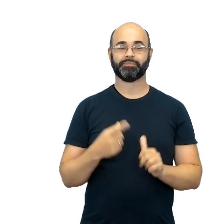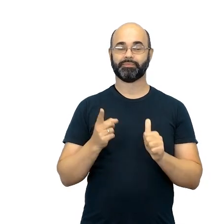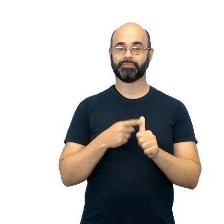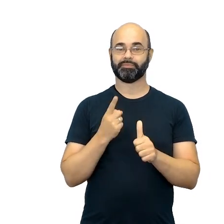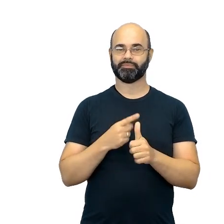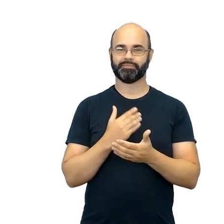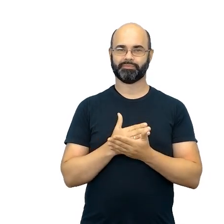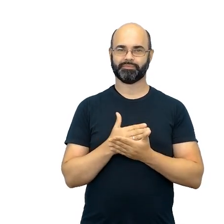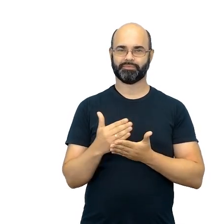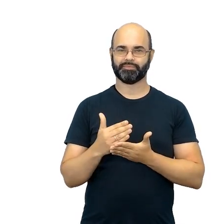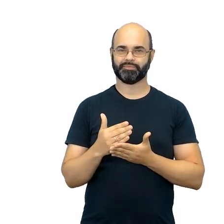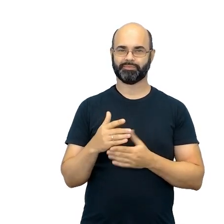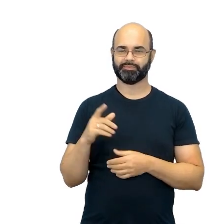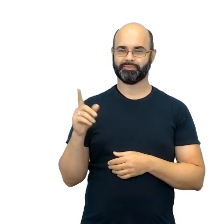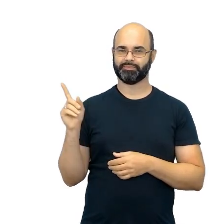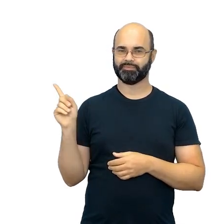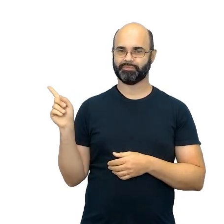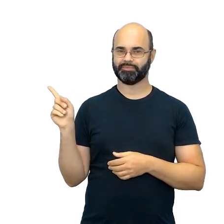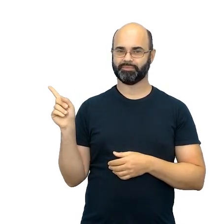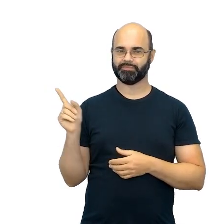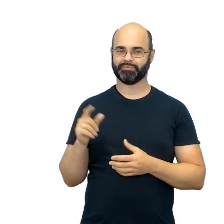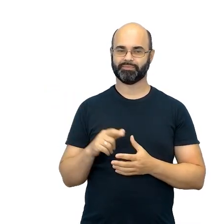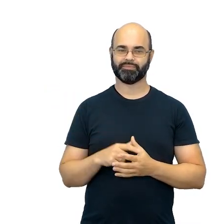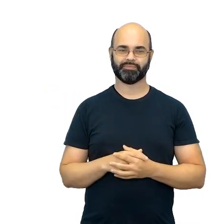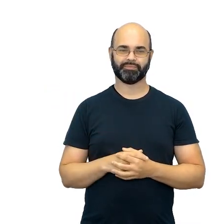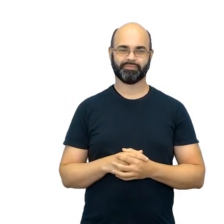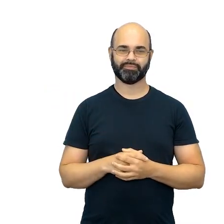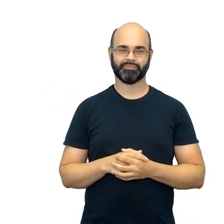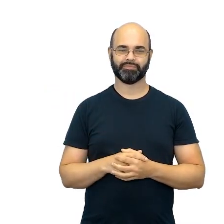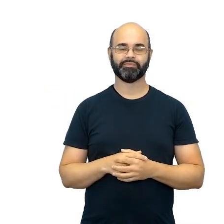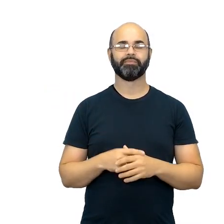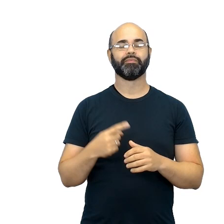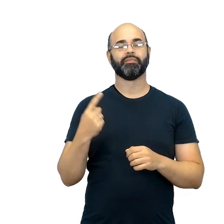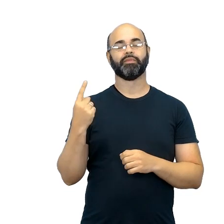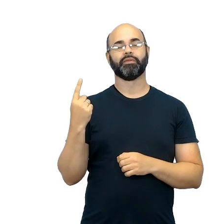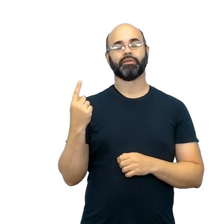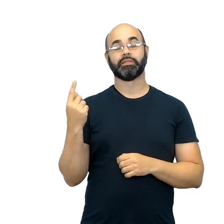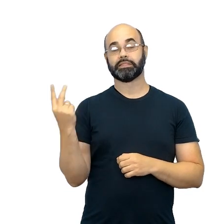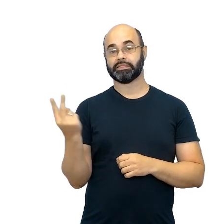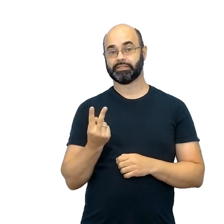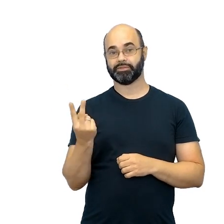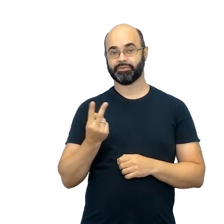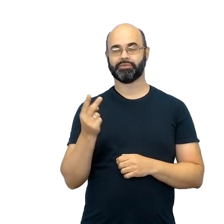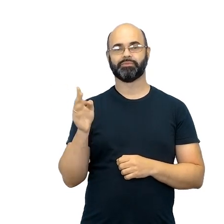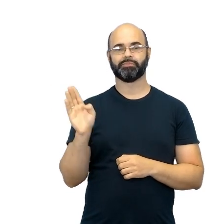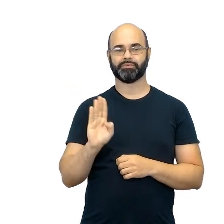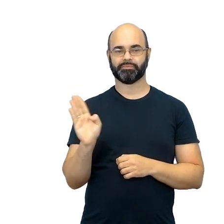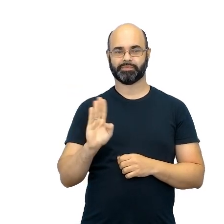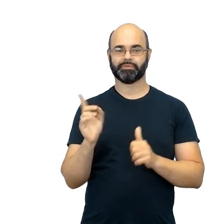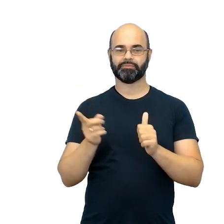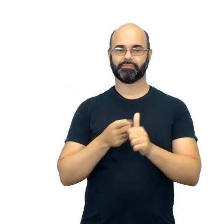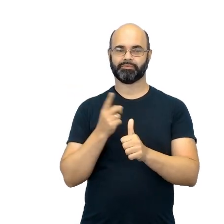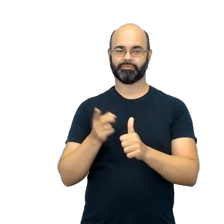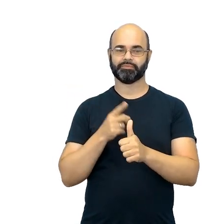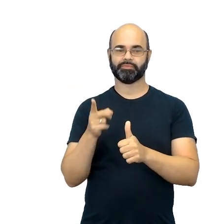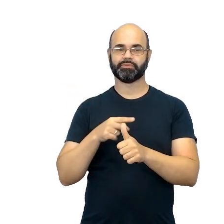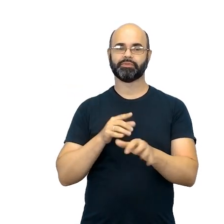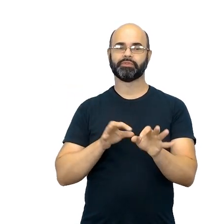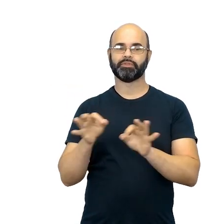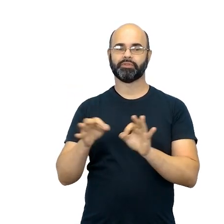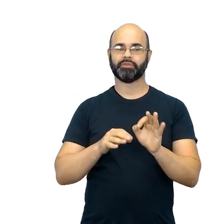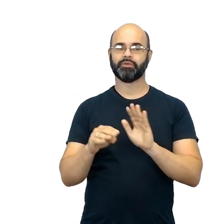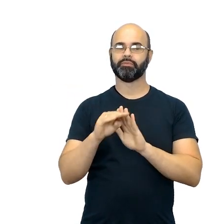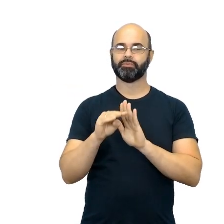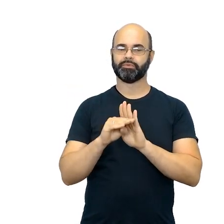formações do Programa de Recuperação e Aprofundamento de Ciência da Natureza no segundo bimestre. No segundo momento, a sequência de